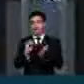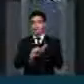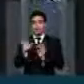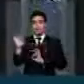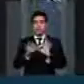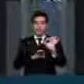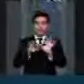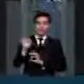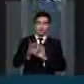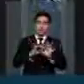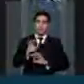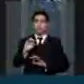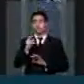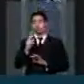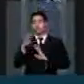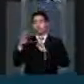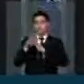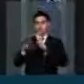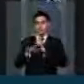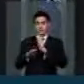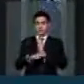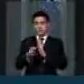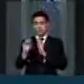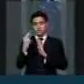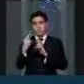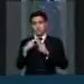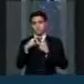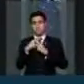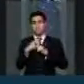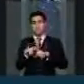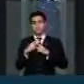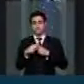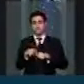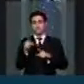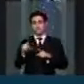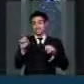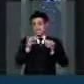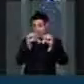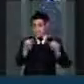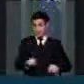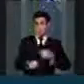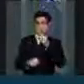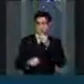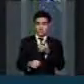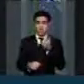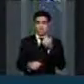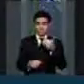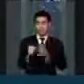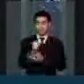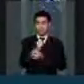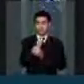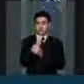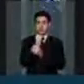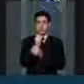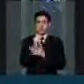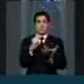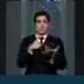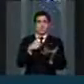planejamento, da programação ou da manutenção. Um sistema robusto e seguro, senhor presidente, não pode